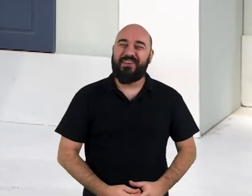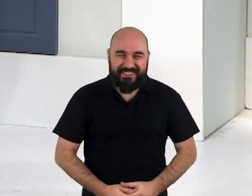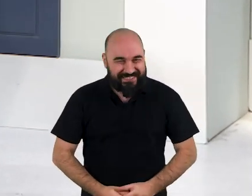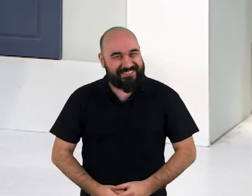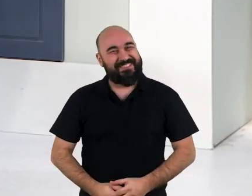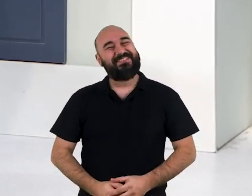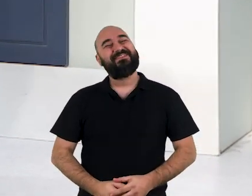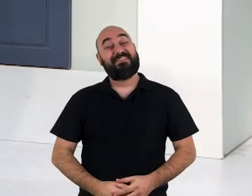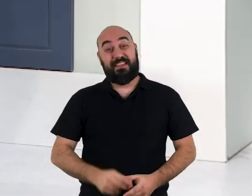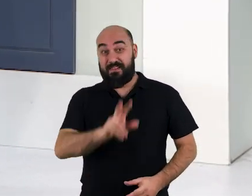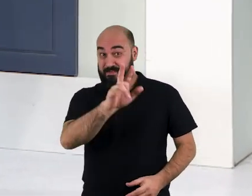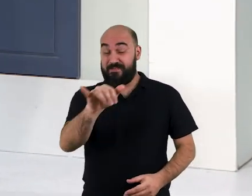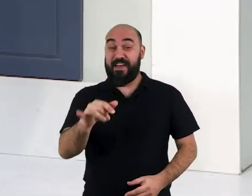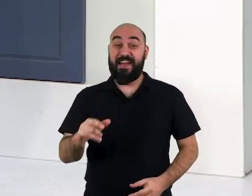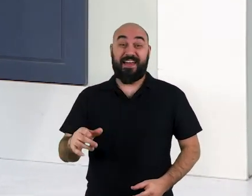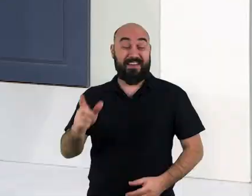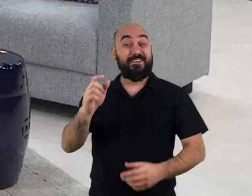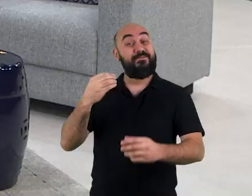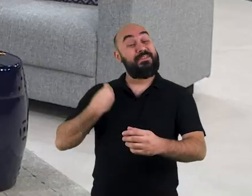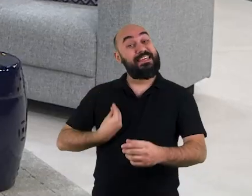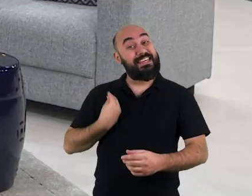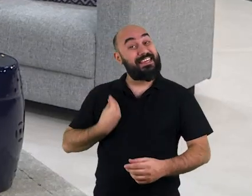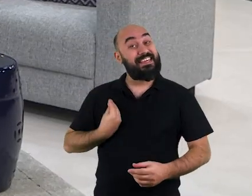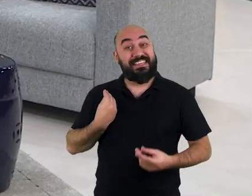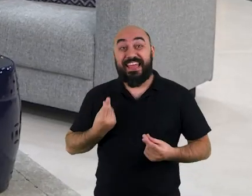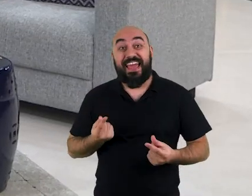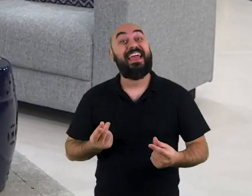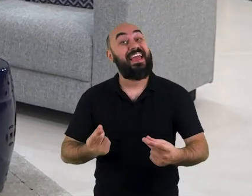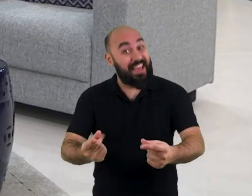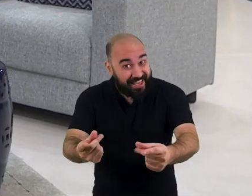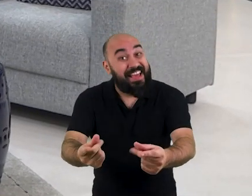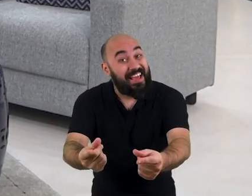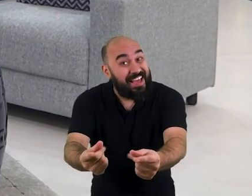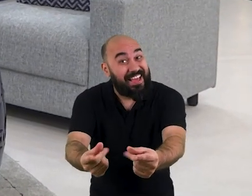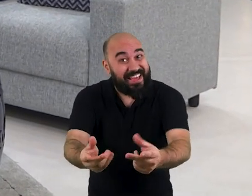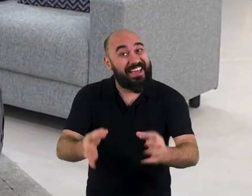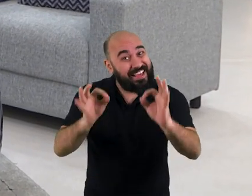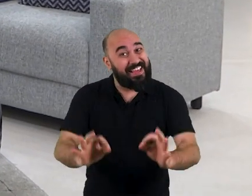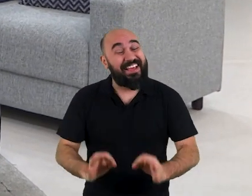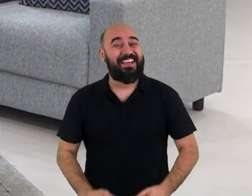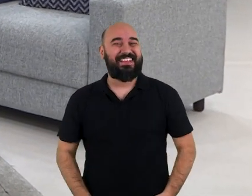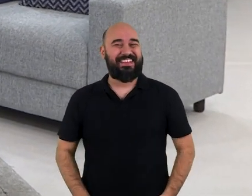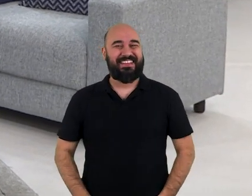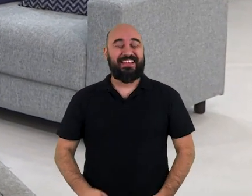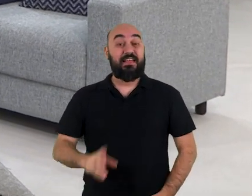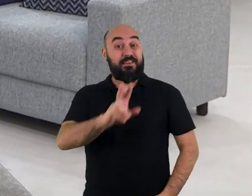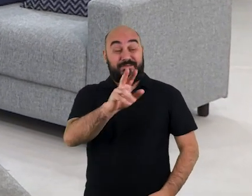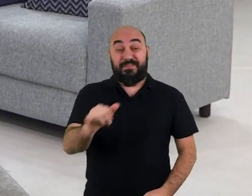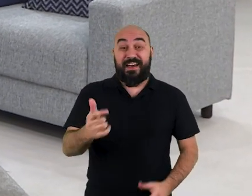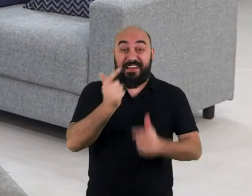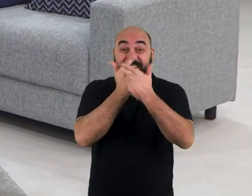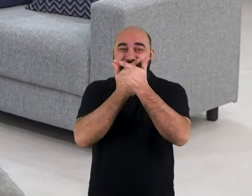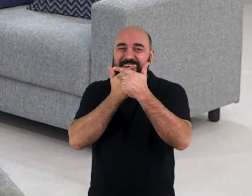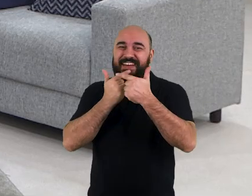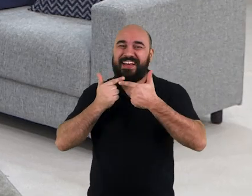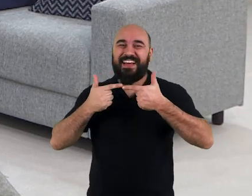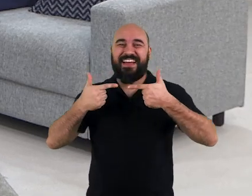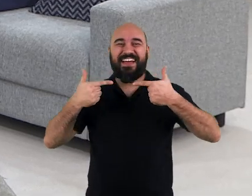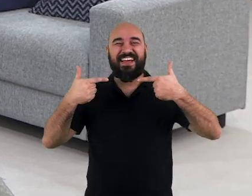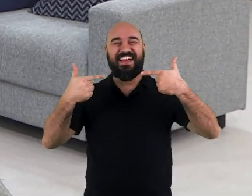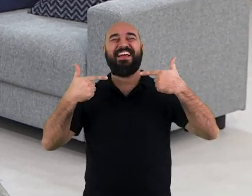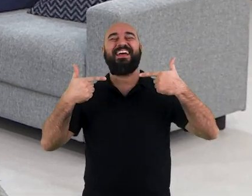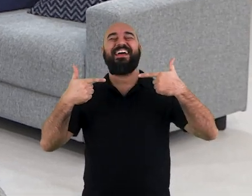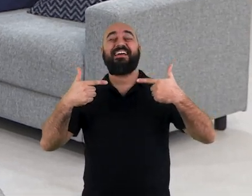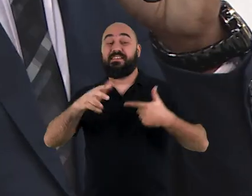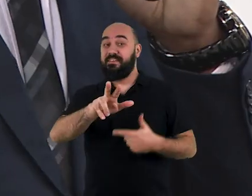vencer, você vai viver, você vai sorrir.